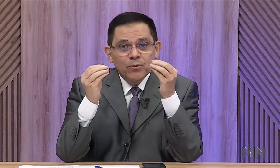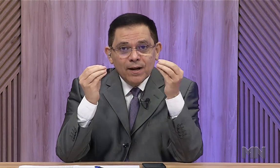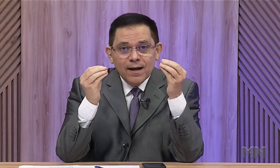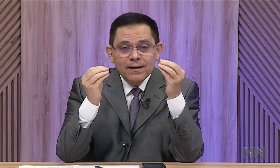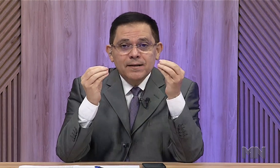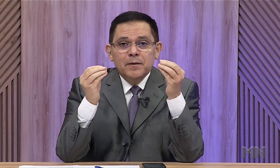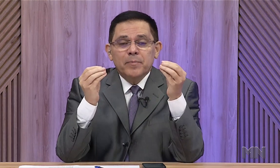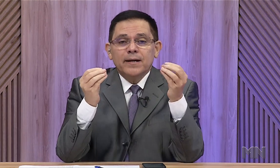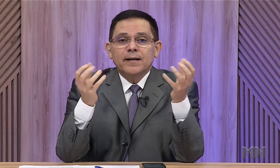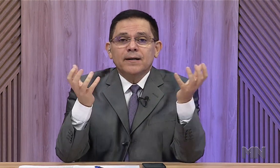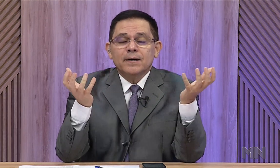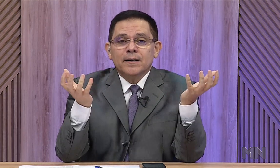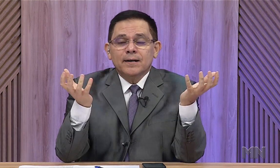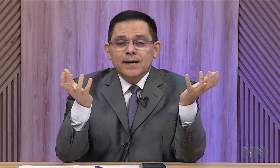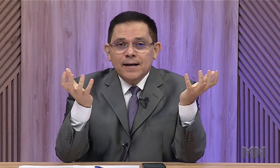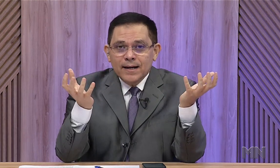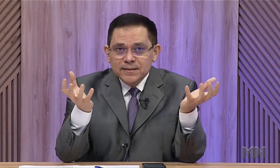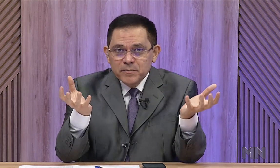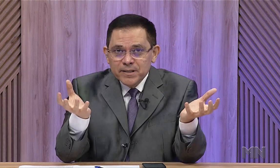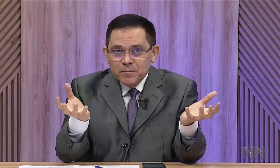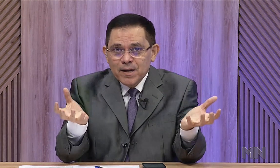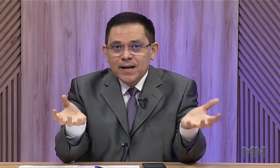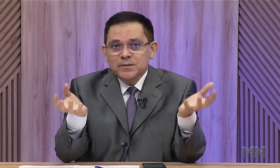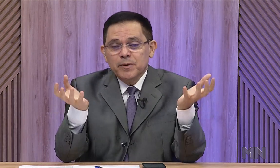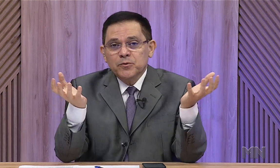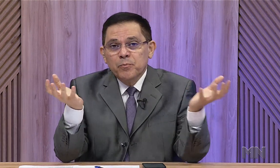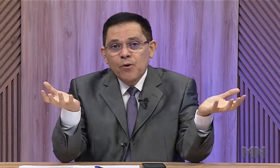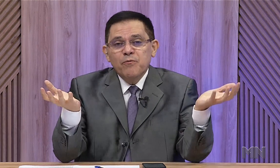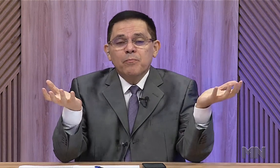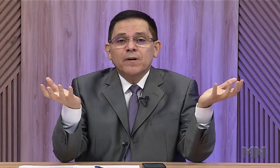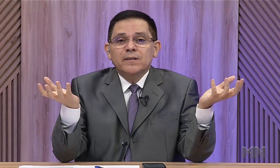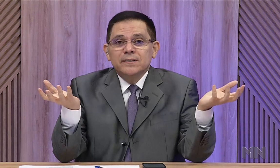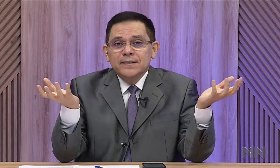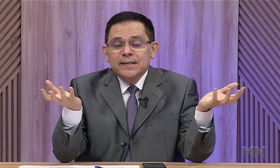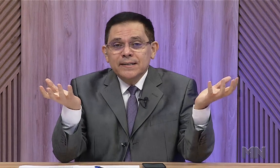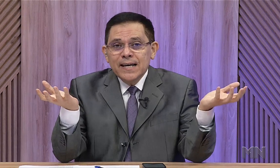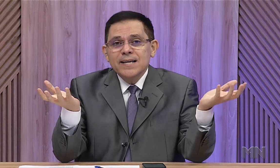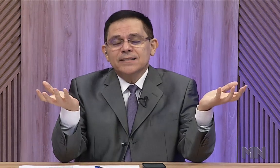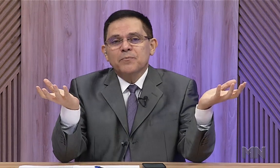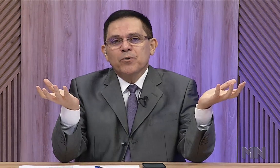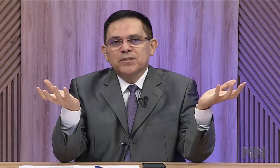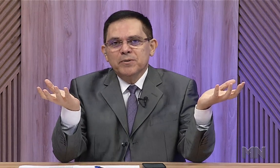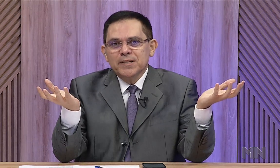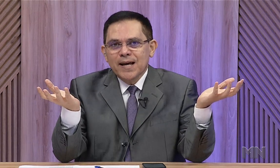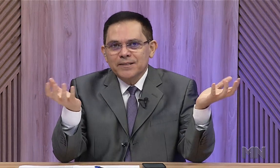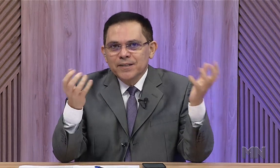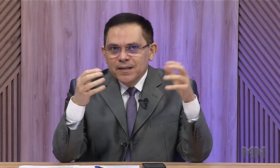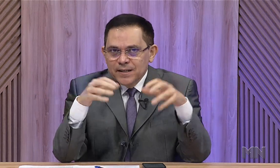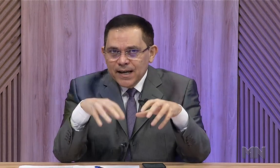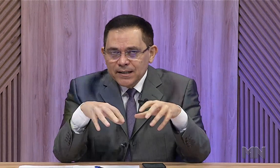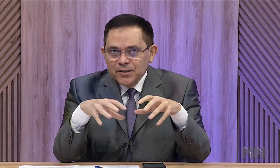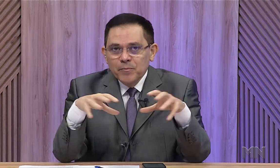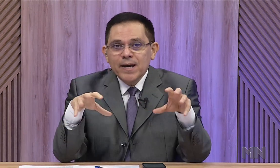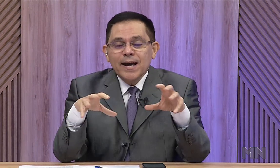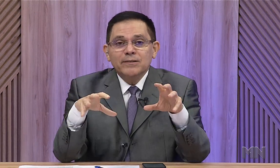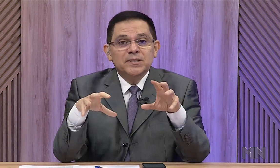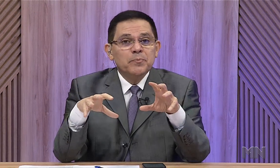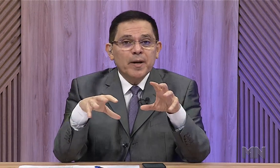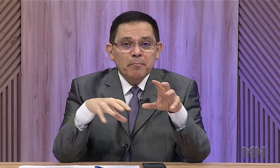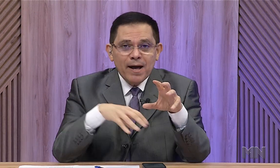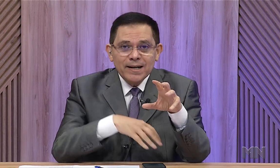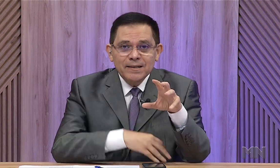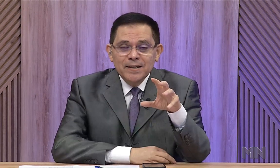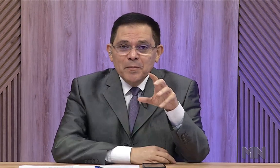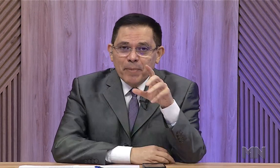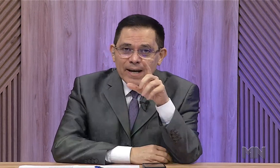preço popular, para que a classe média baixe, para que o povo tenha essa possibilidade. E aqui o mercado